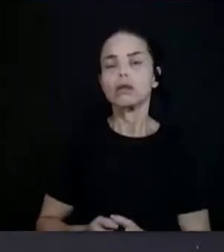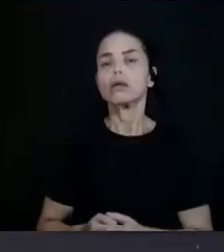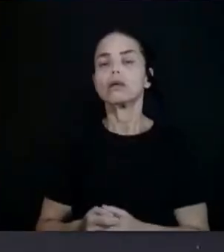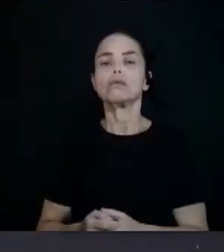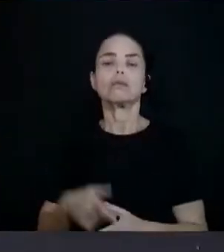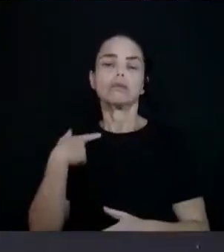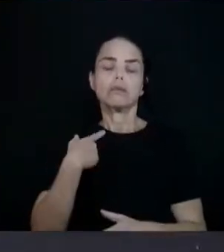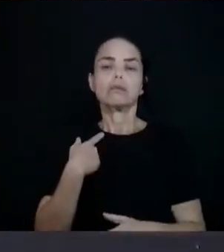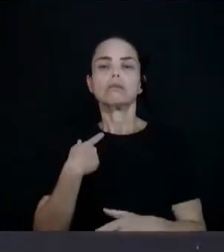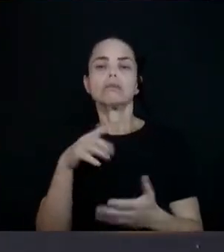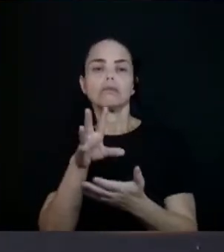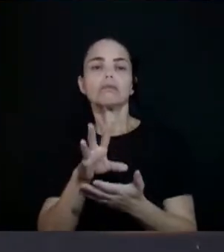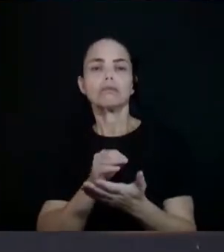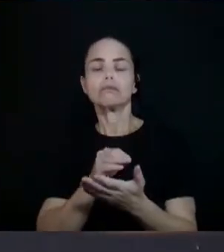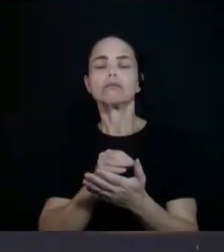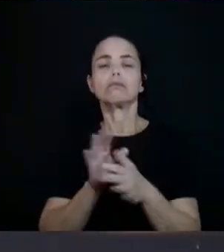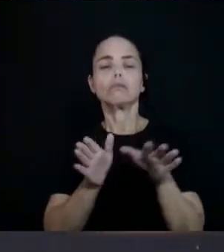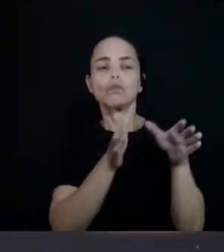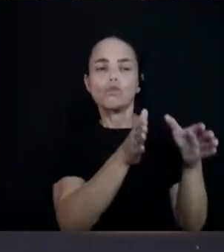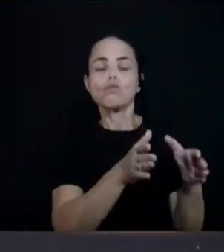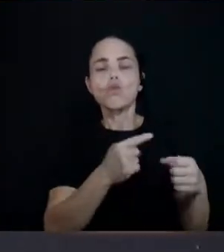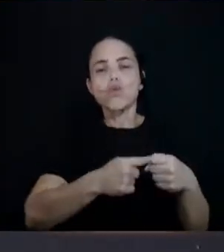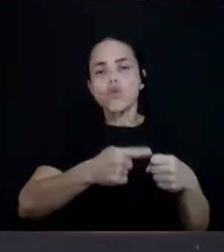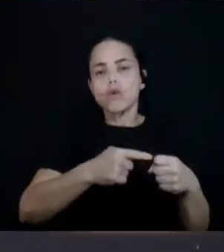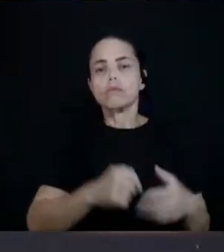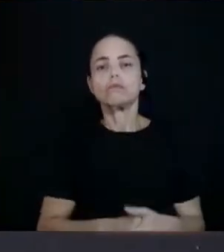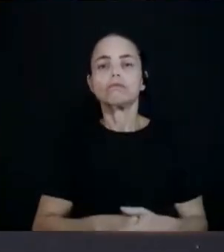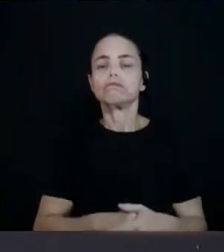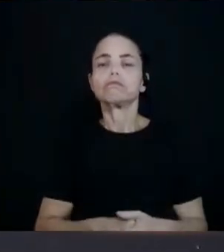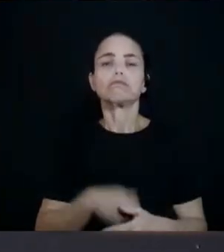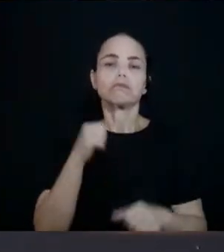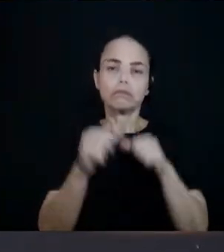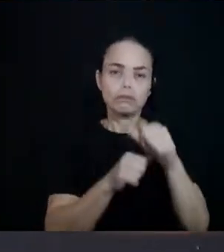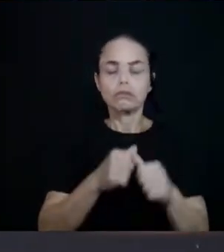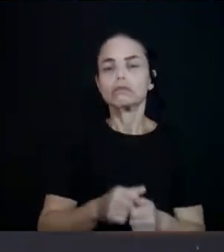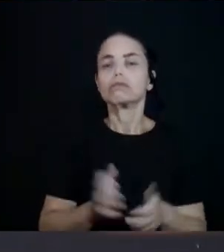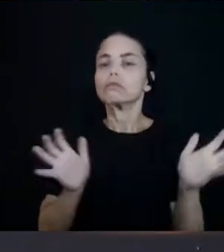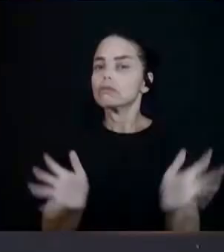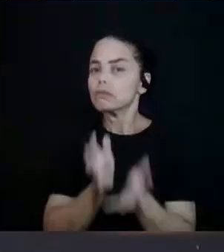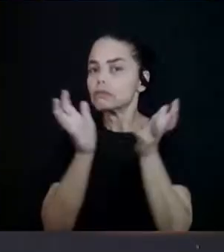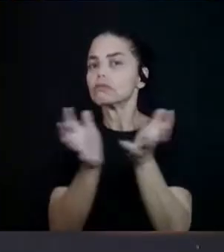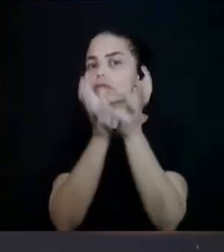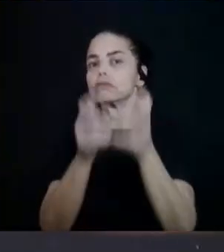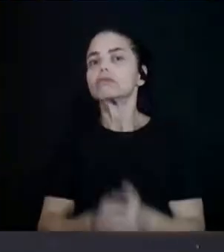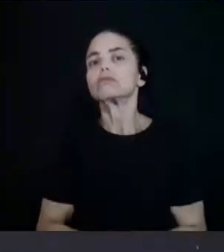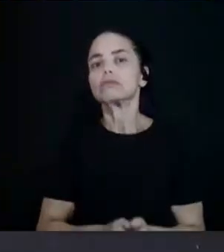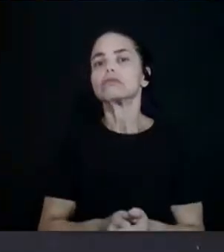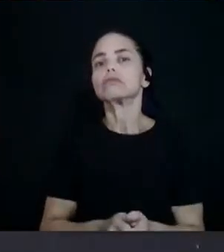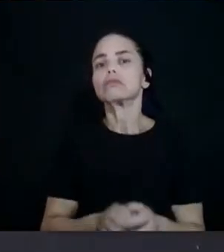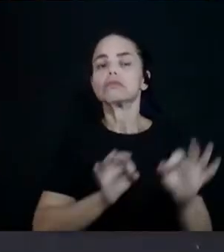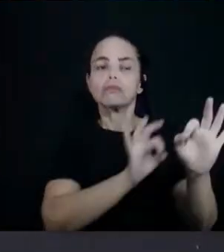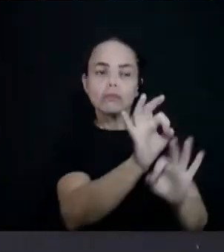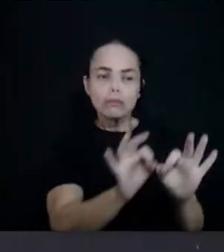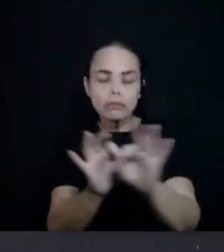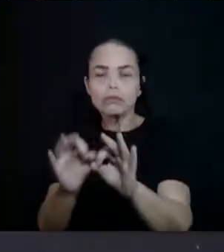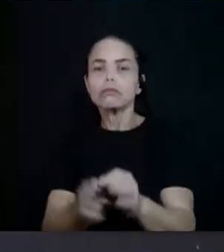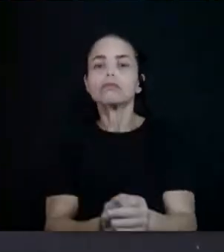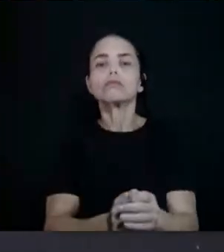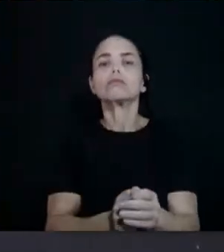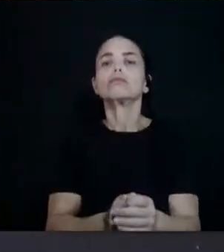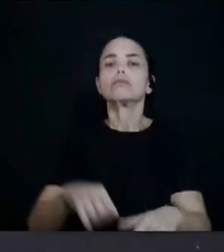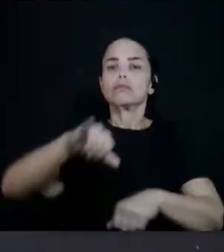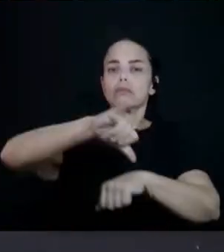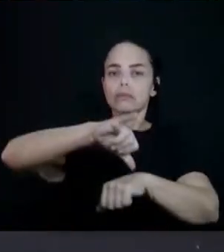modelo isolado dos municípios e incentivar rearranjos metropolitanos,